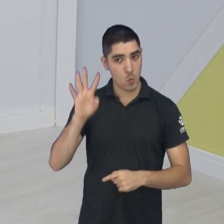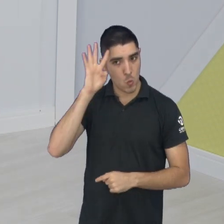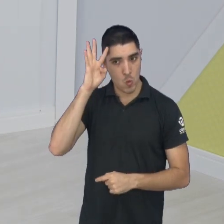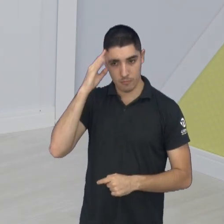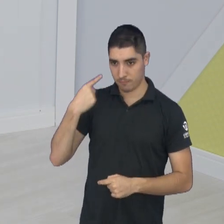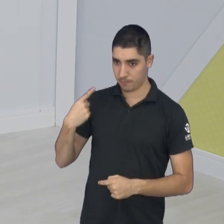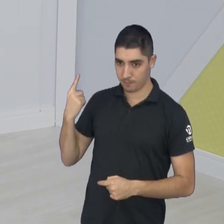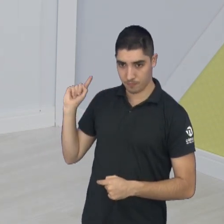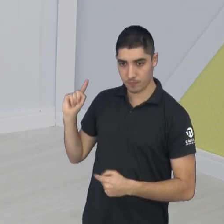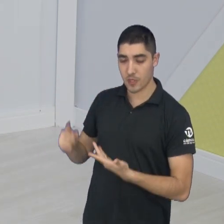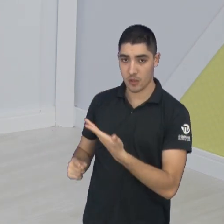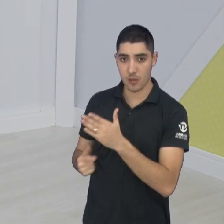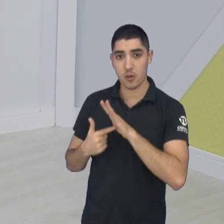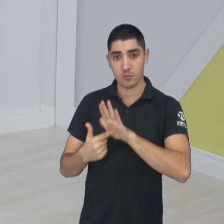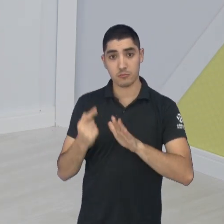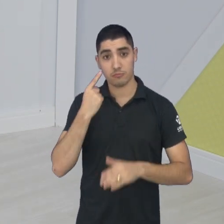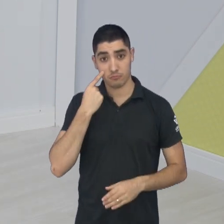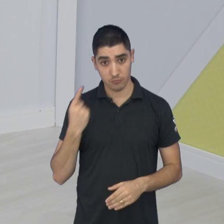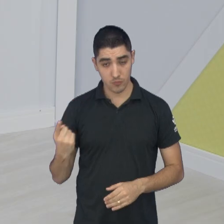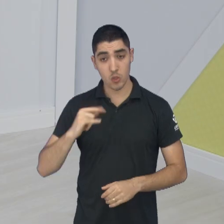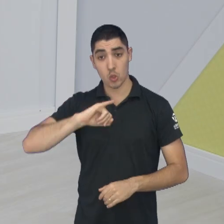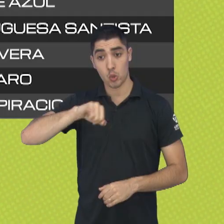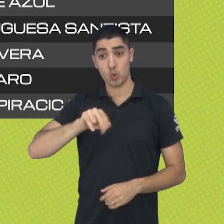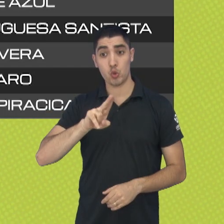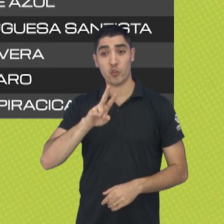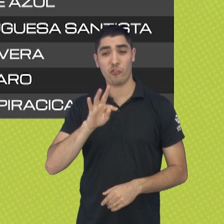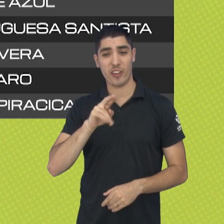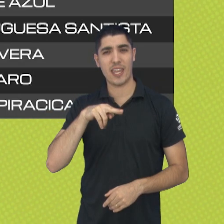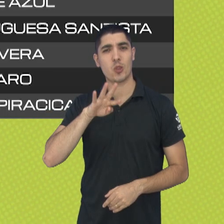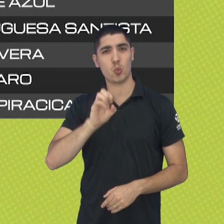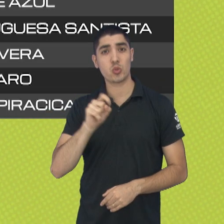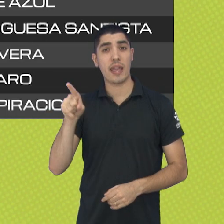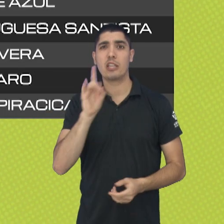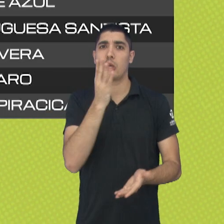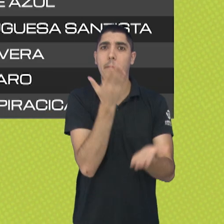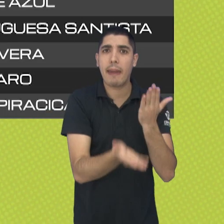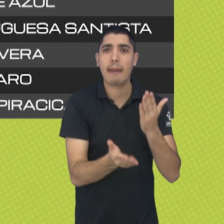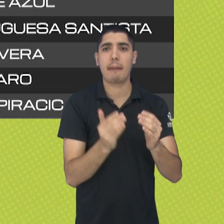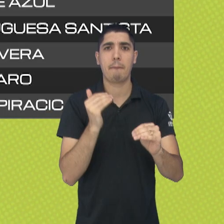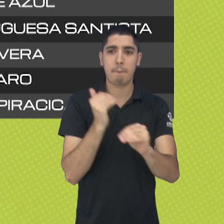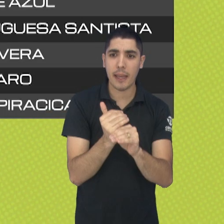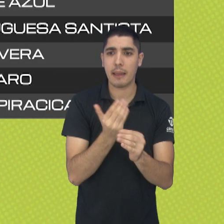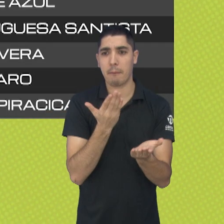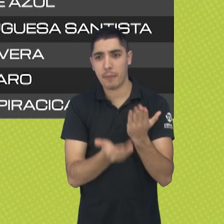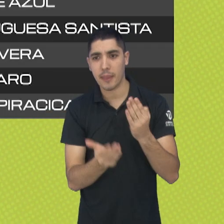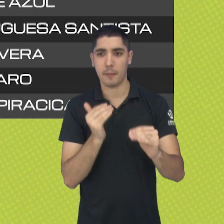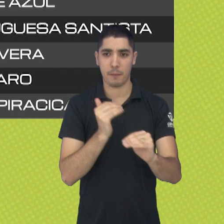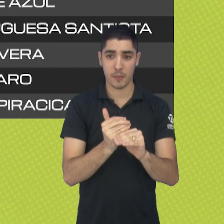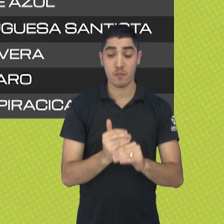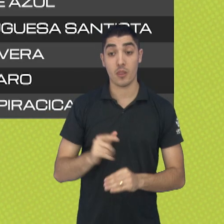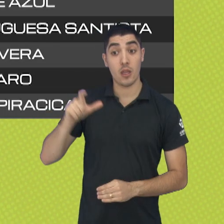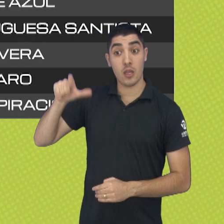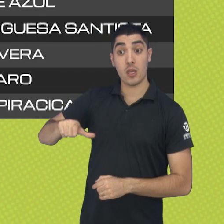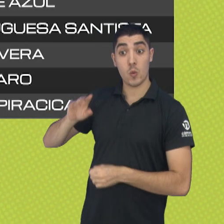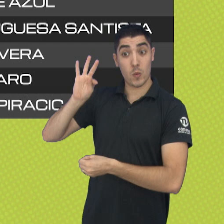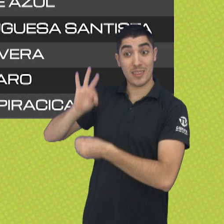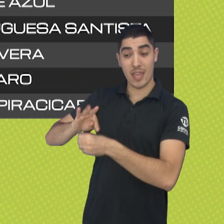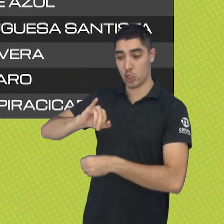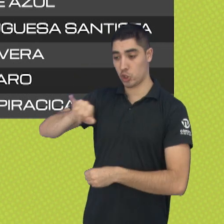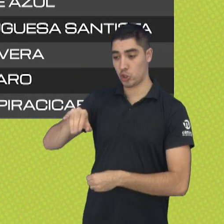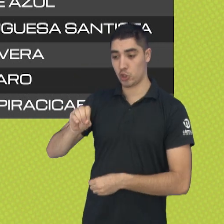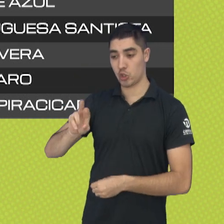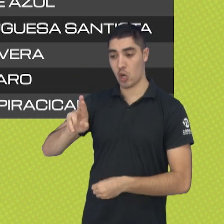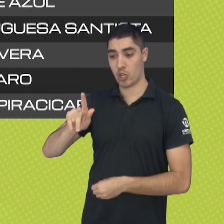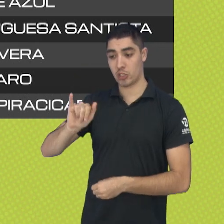5ª rodada. Tivemos aí, o empate. O Juventus só empata também, ou perde ou empata. Juventus que caiu, o Jorginho Cantinflas caiu ontem. Jorginho Cantinflas e a